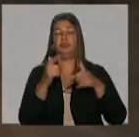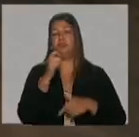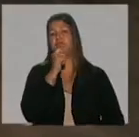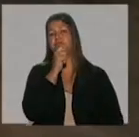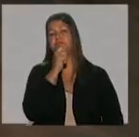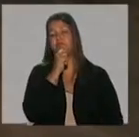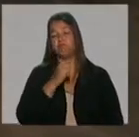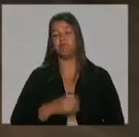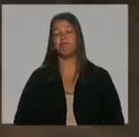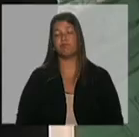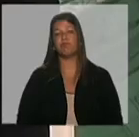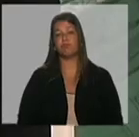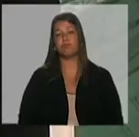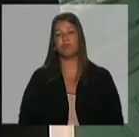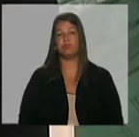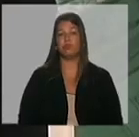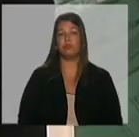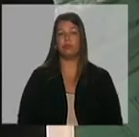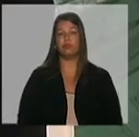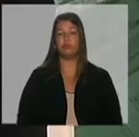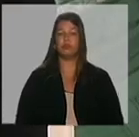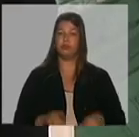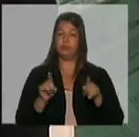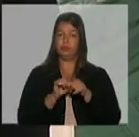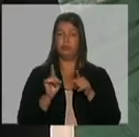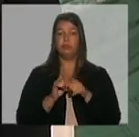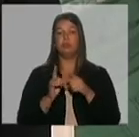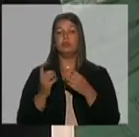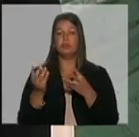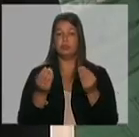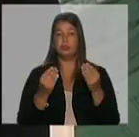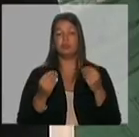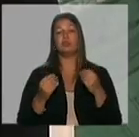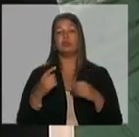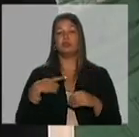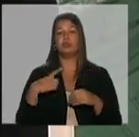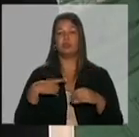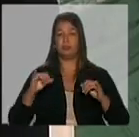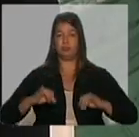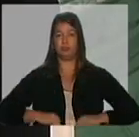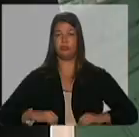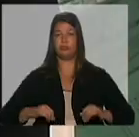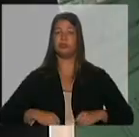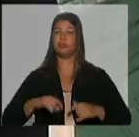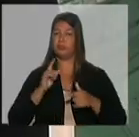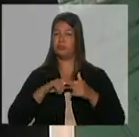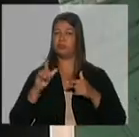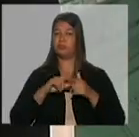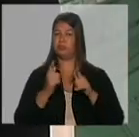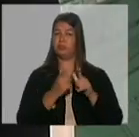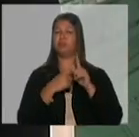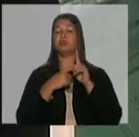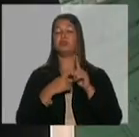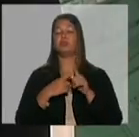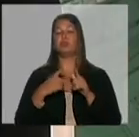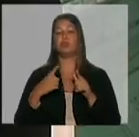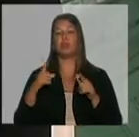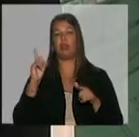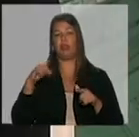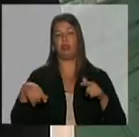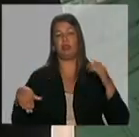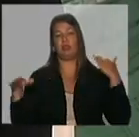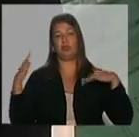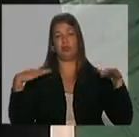fluminenses. Um outro setor que também tem sofrido com a crise é o setor naval. Tem um estudo da